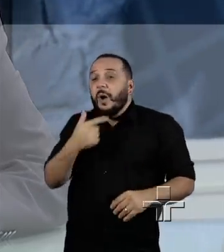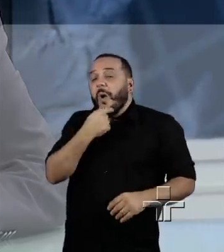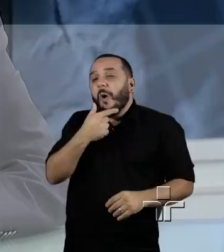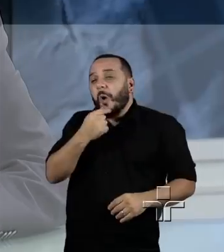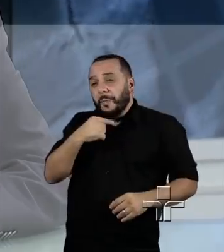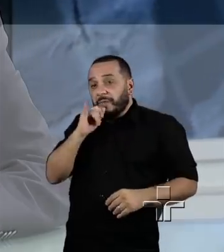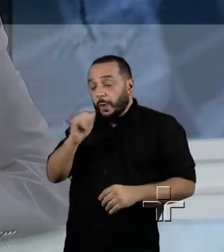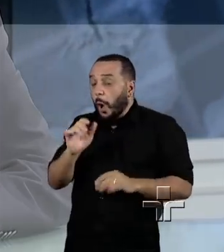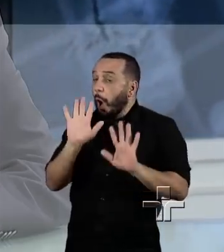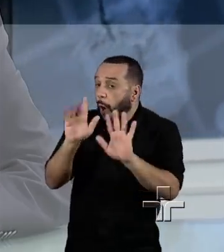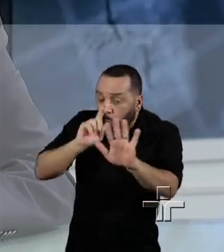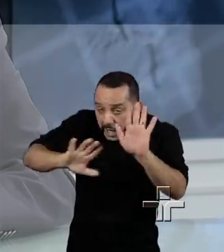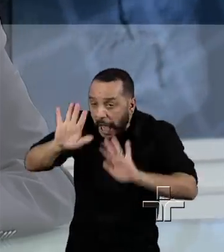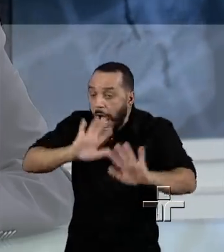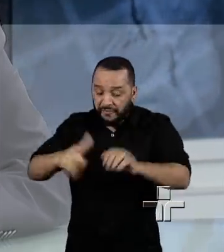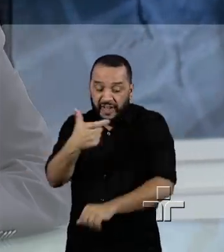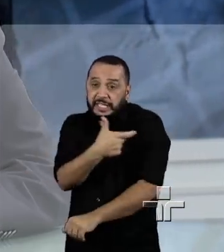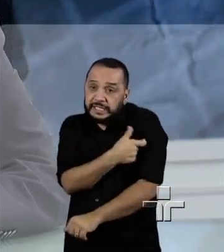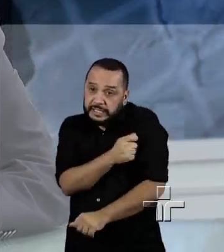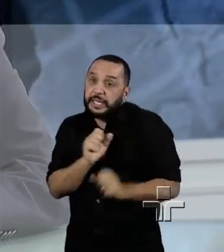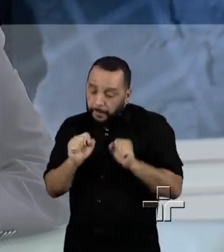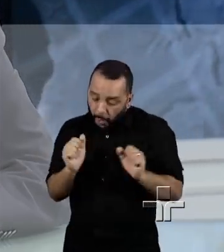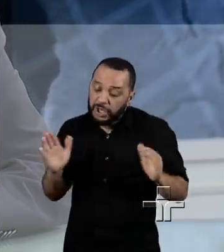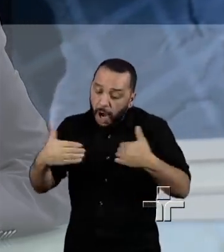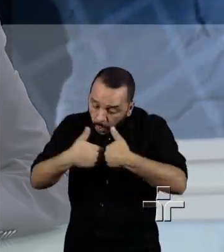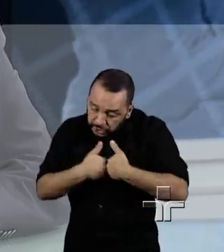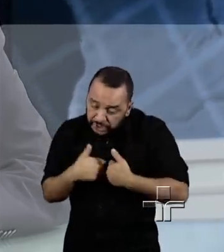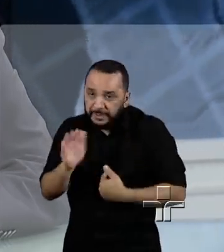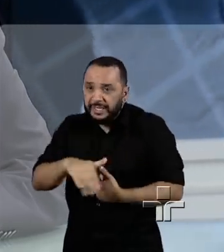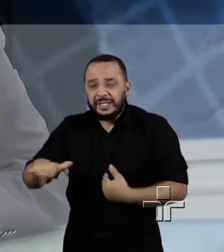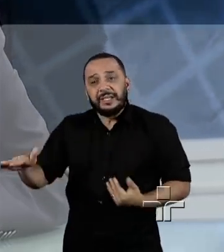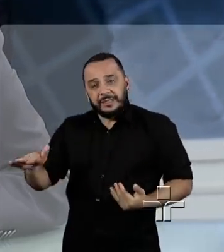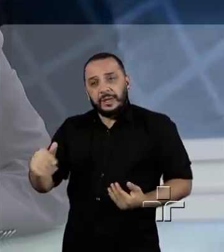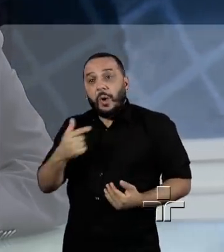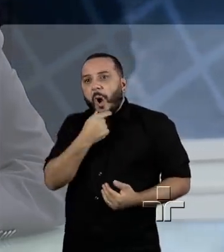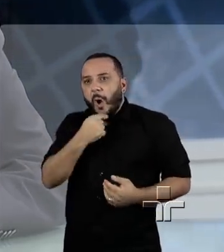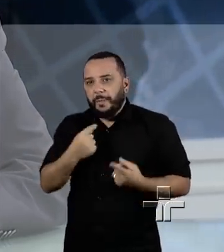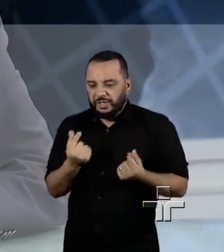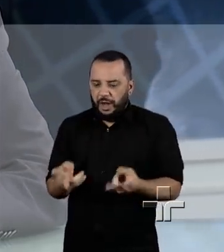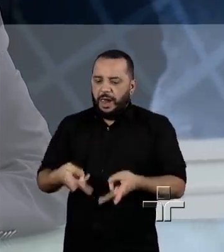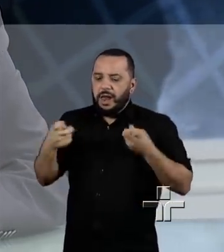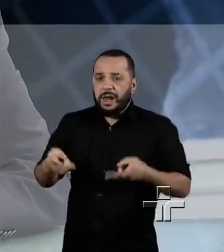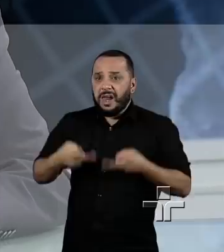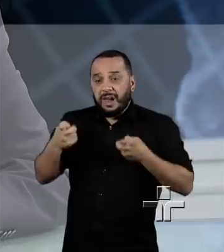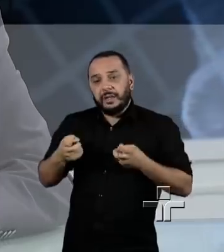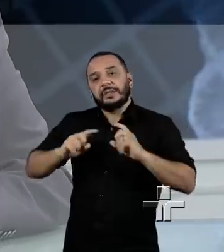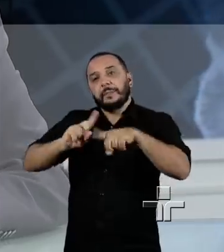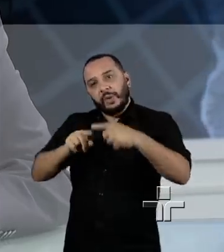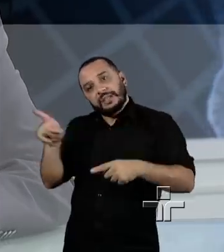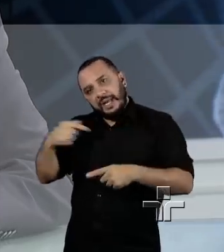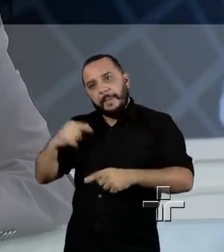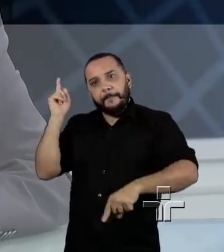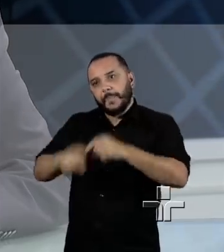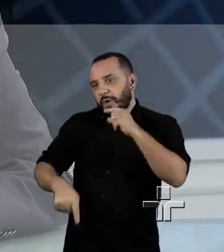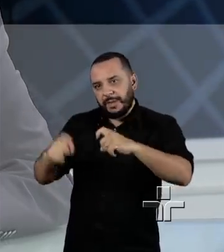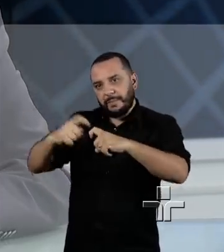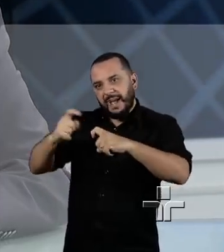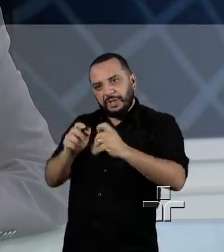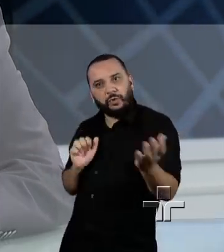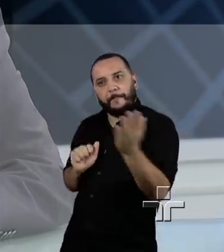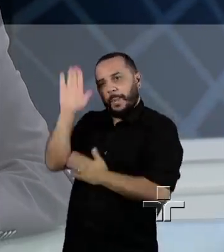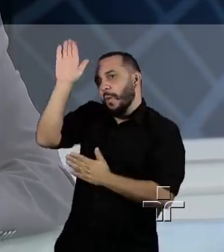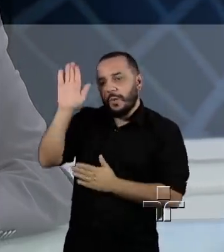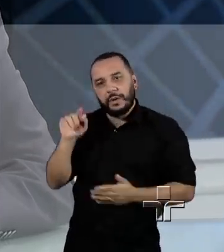autismo em criança. Ele ganhou dinheiro com isso, hoje ele não pode mais exercer medicina, o Lancet tirou isso,